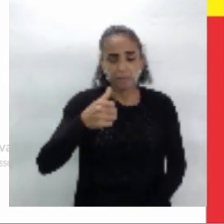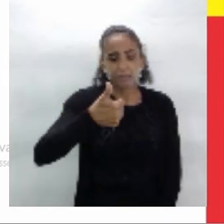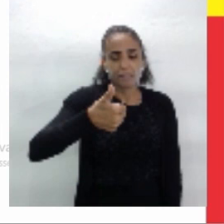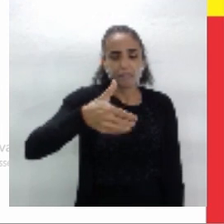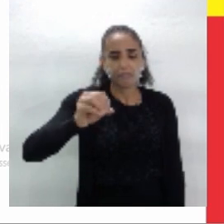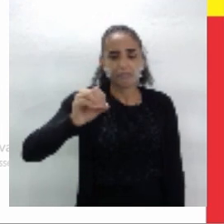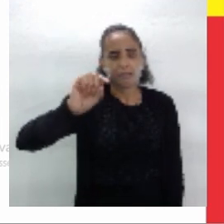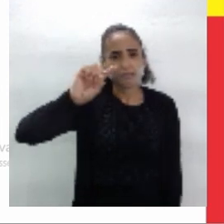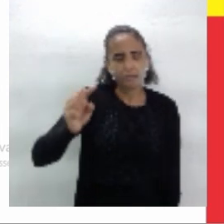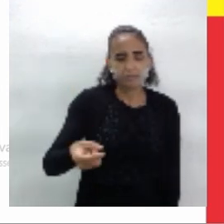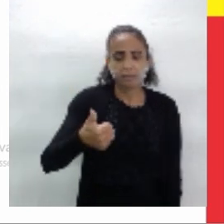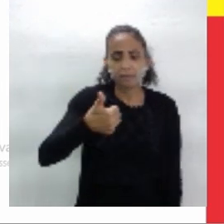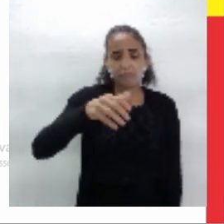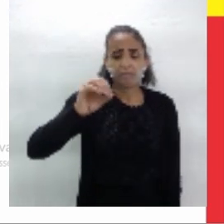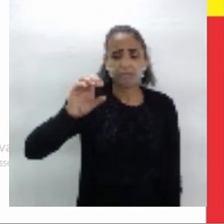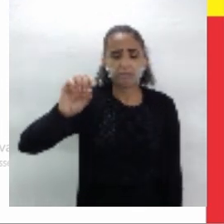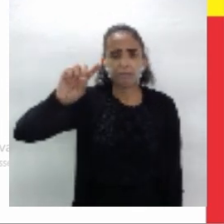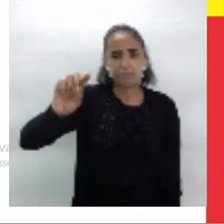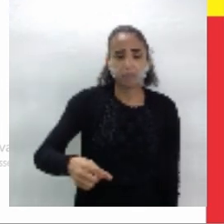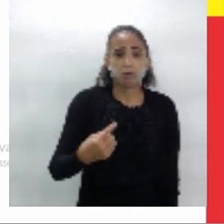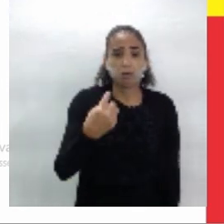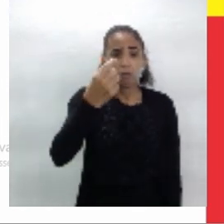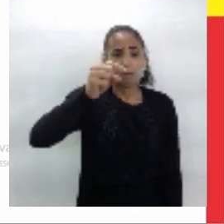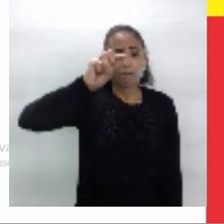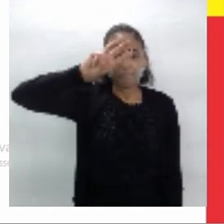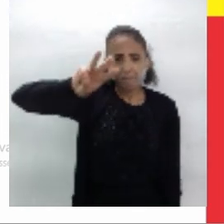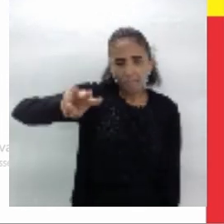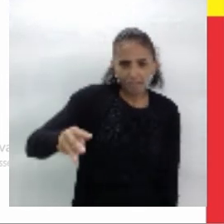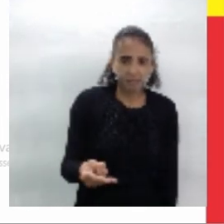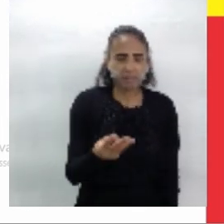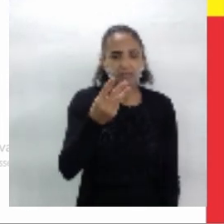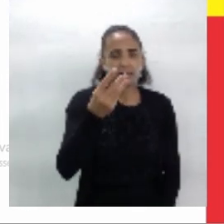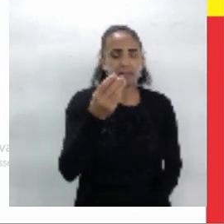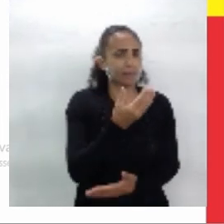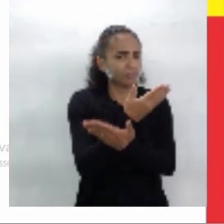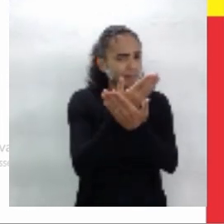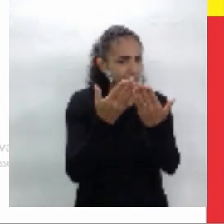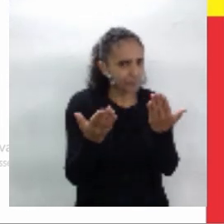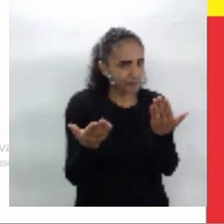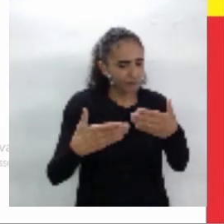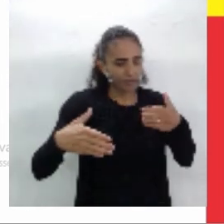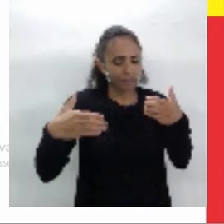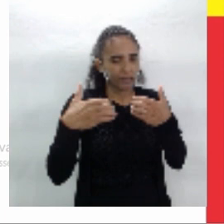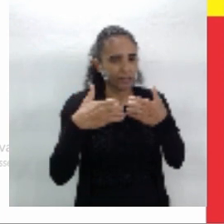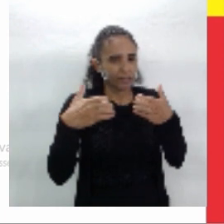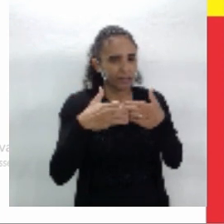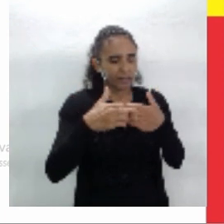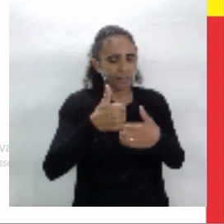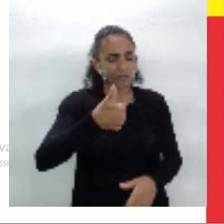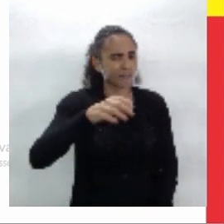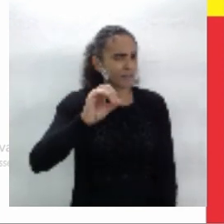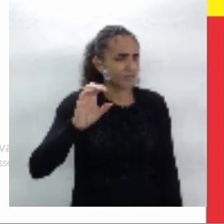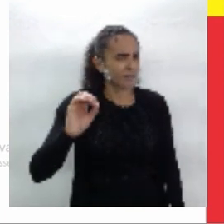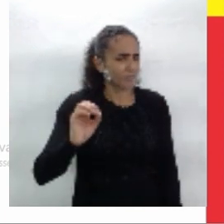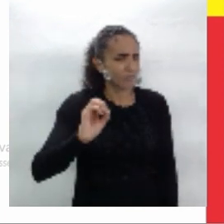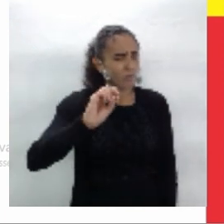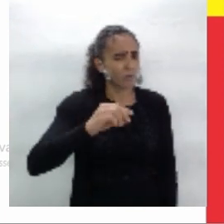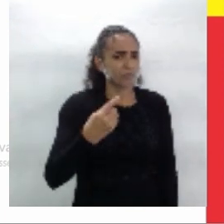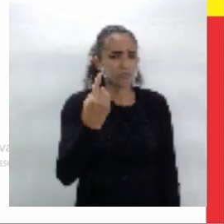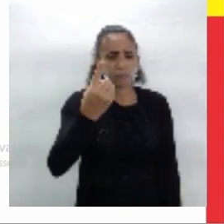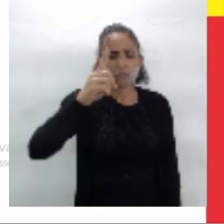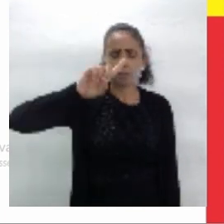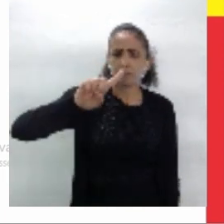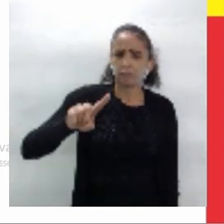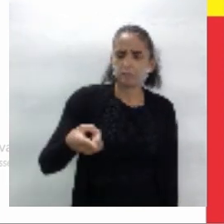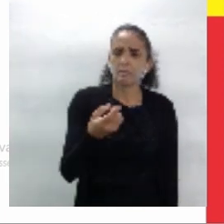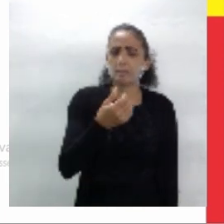10.000, 100.000, 1 milhão. 344.000 está perto de 100.000 ou de 1 milhão? Está